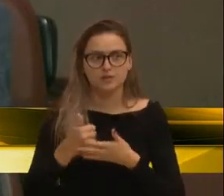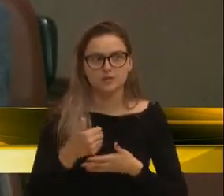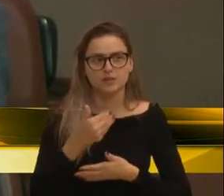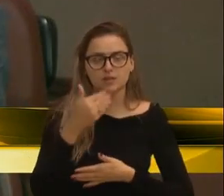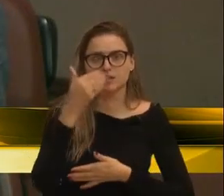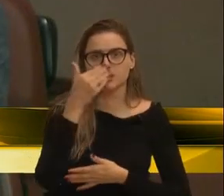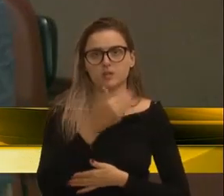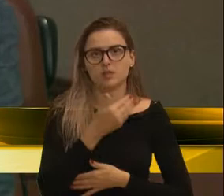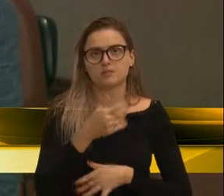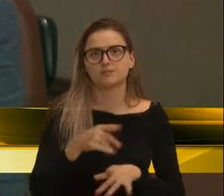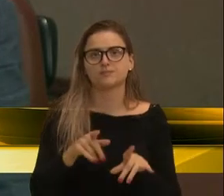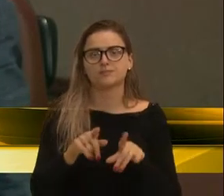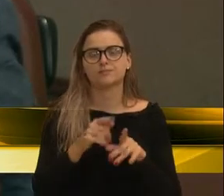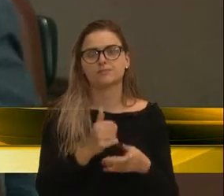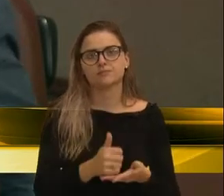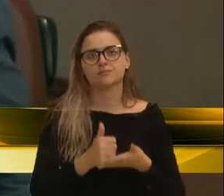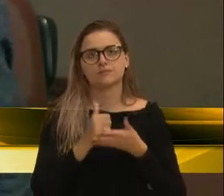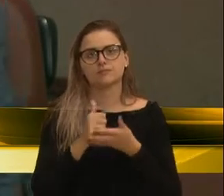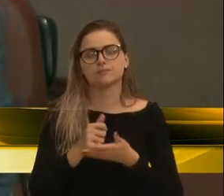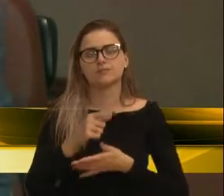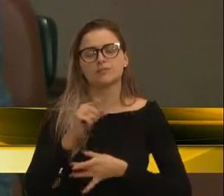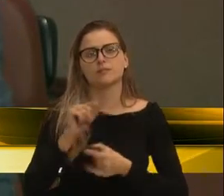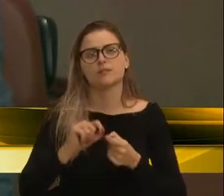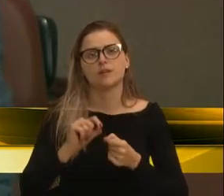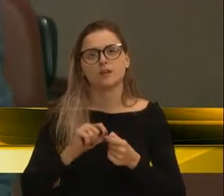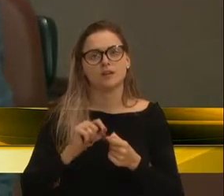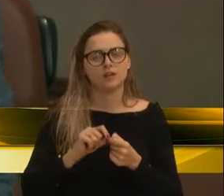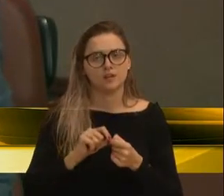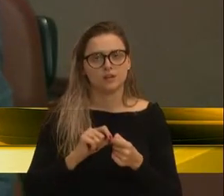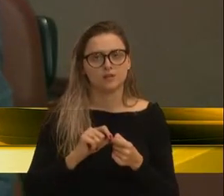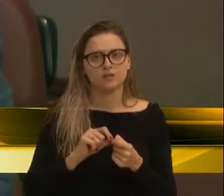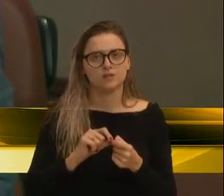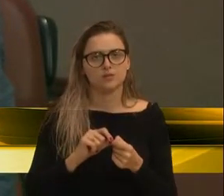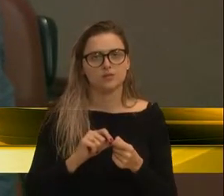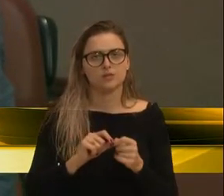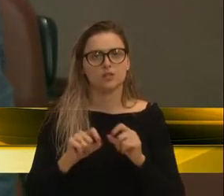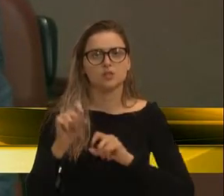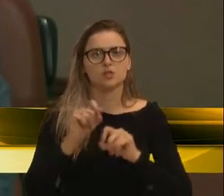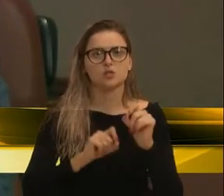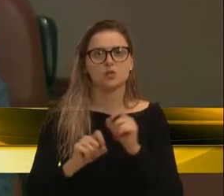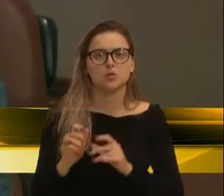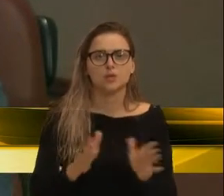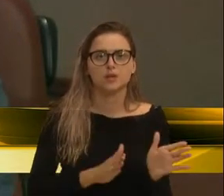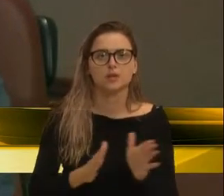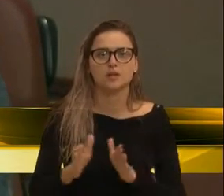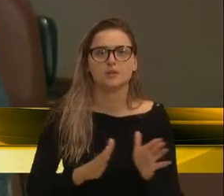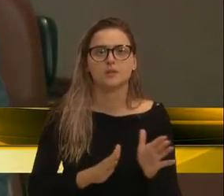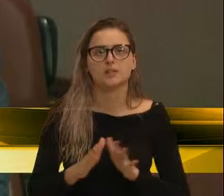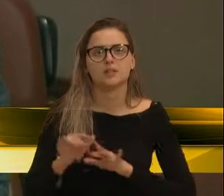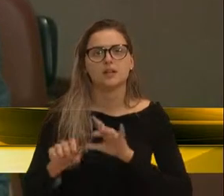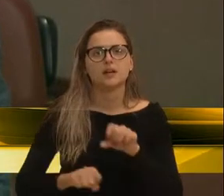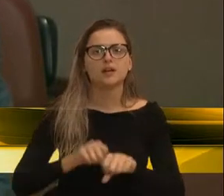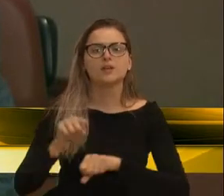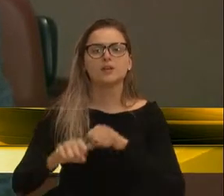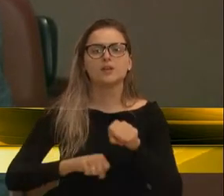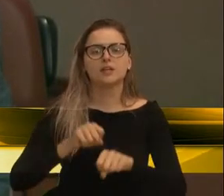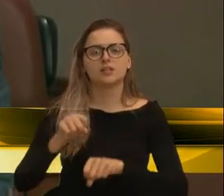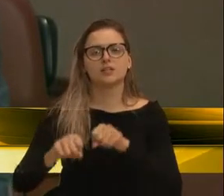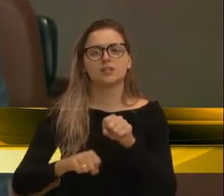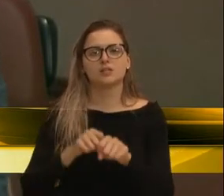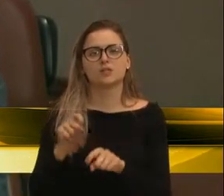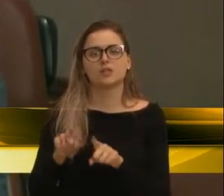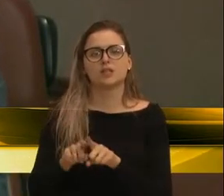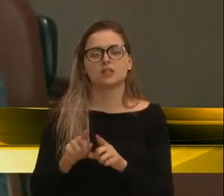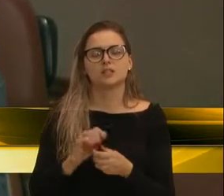cima do Executivo, né? Para que tratasse essa questão da mobilidade através de bicicletas como uma questão prioritária na